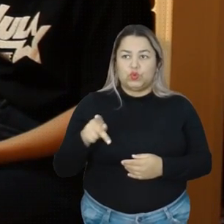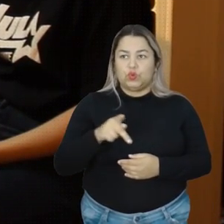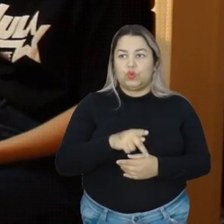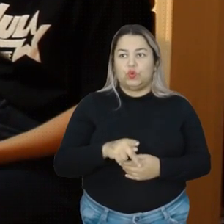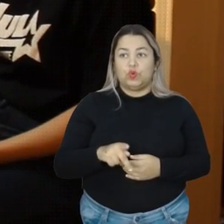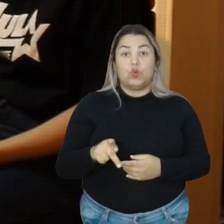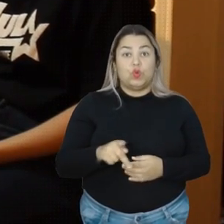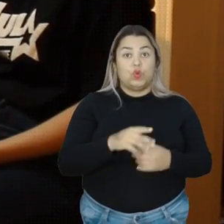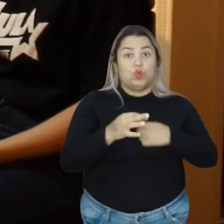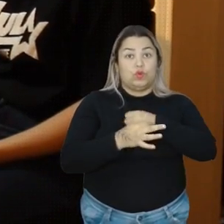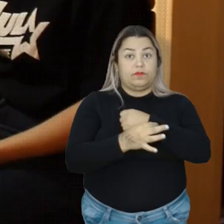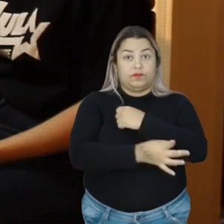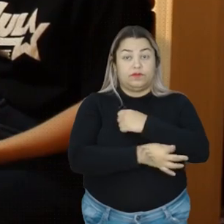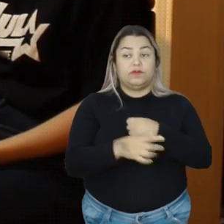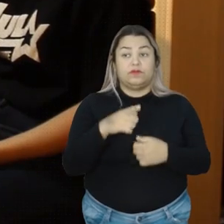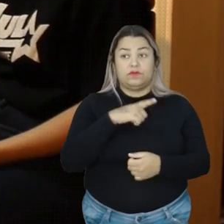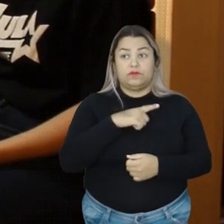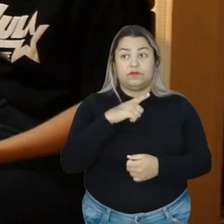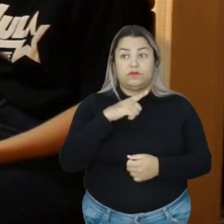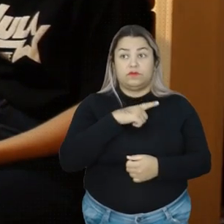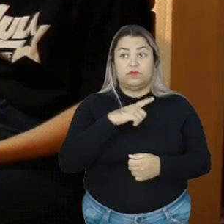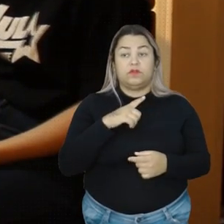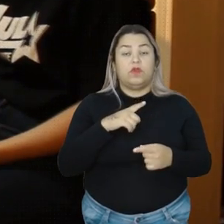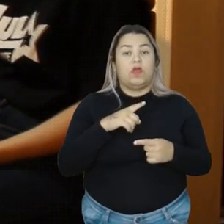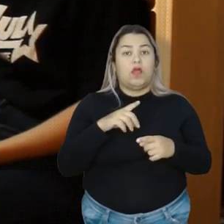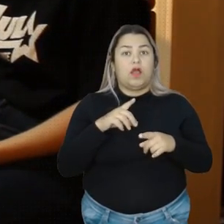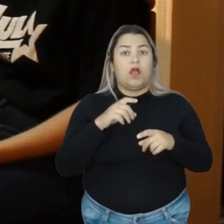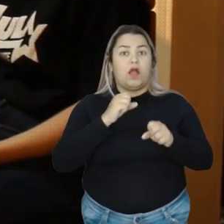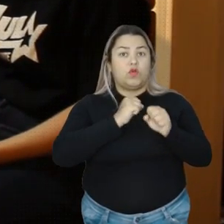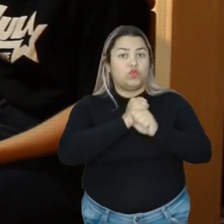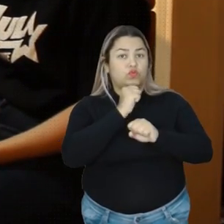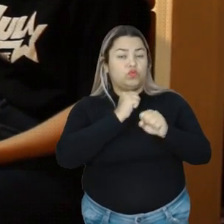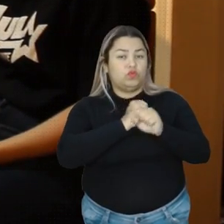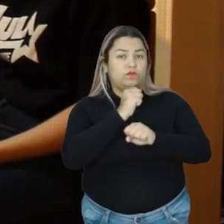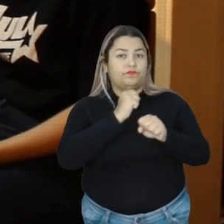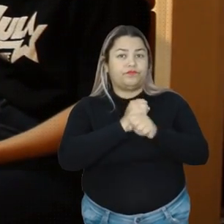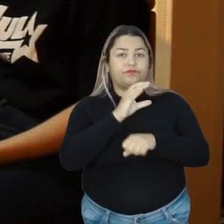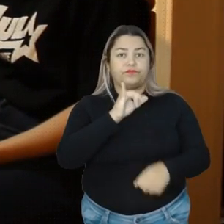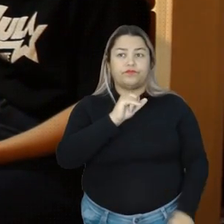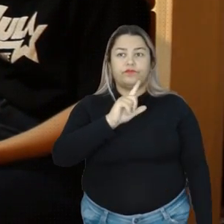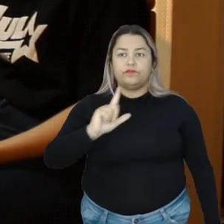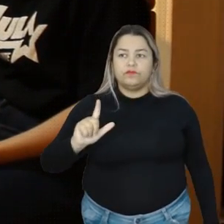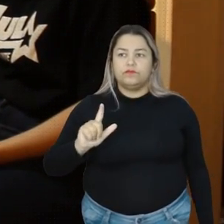os arquitetos, tinha até membros da construção civil. A ditadura tinha imposto, né,